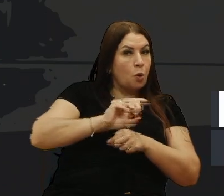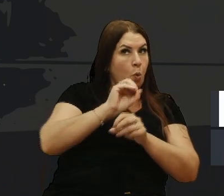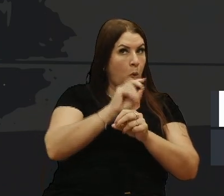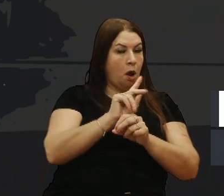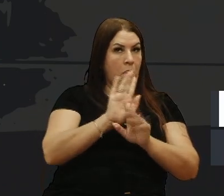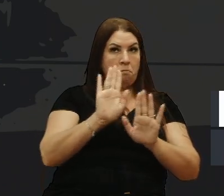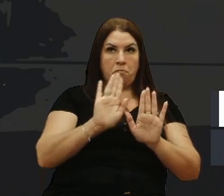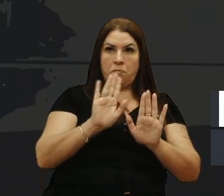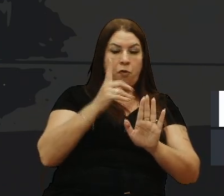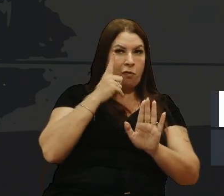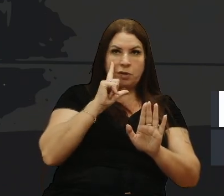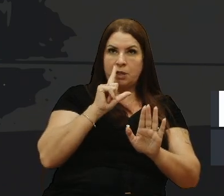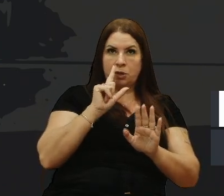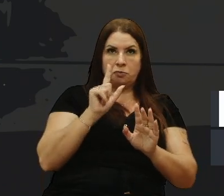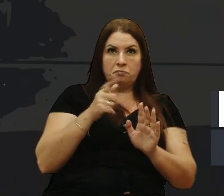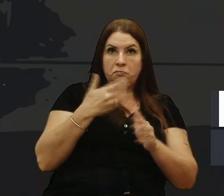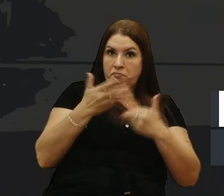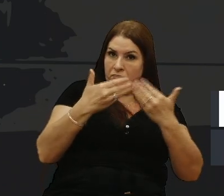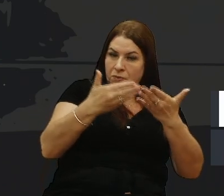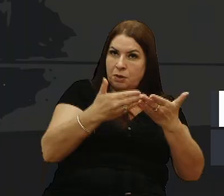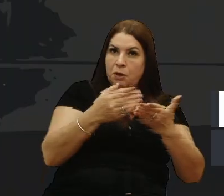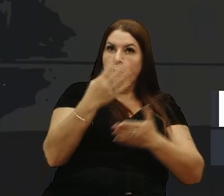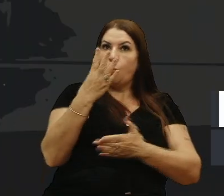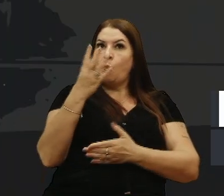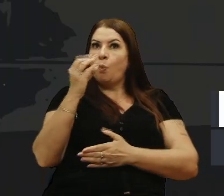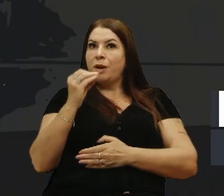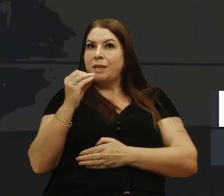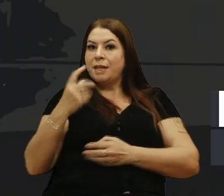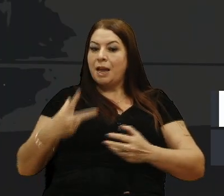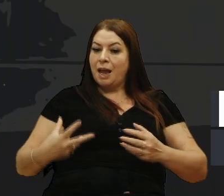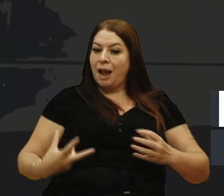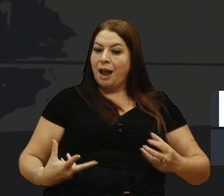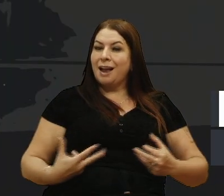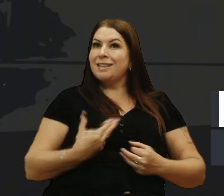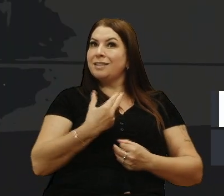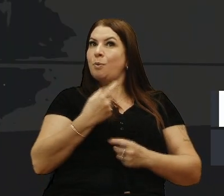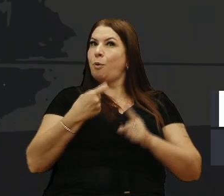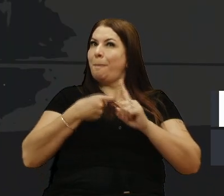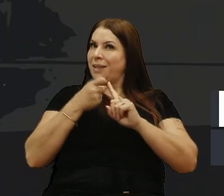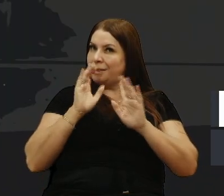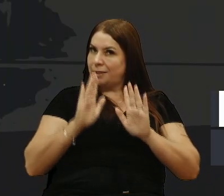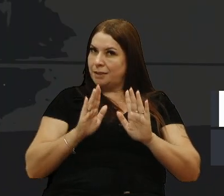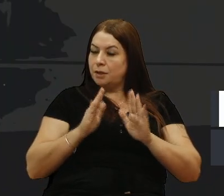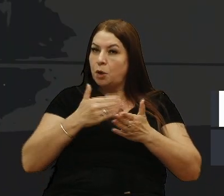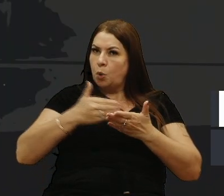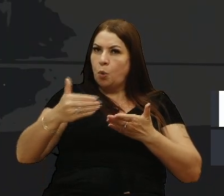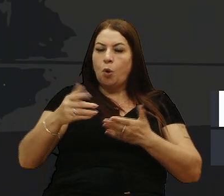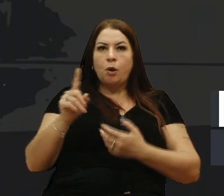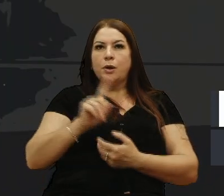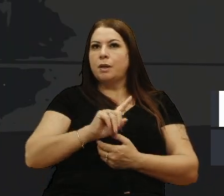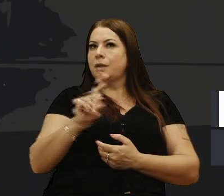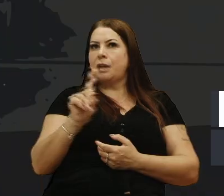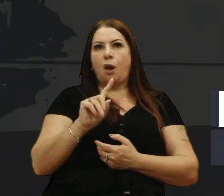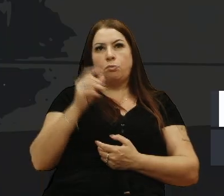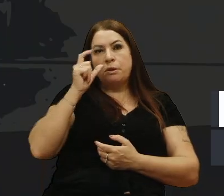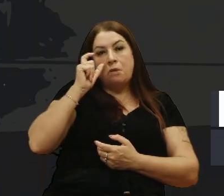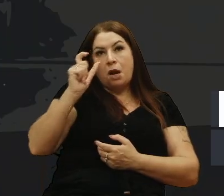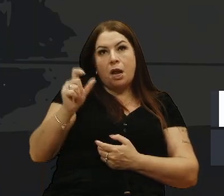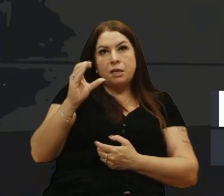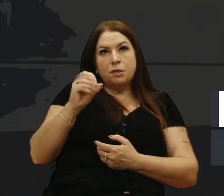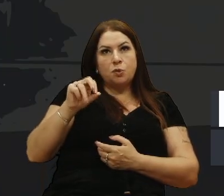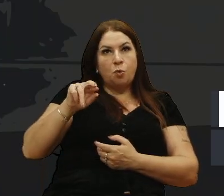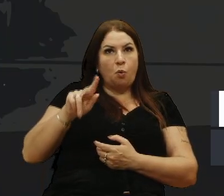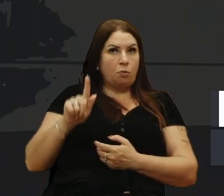não foi conseguido viabilizar isso, 40 castrações mês. E agora, né, a partir do não interesse das ONGs,